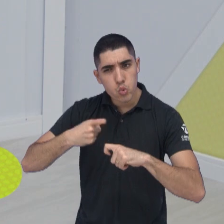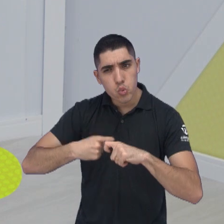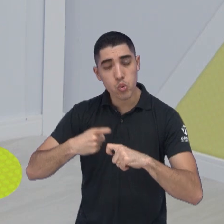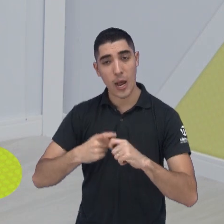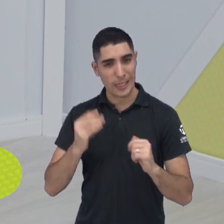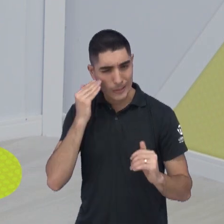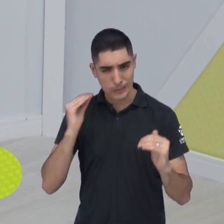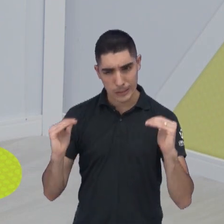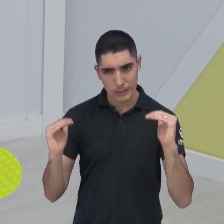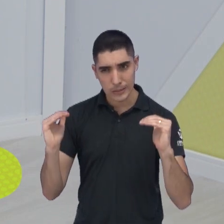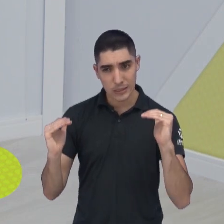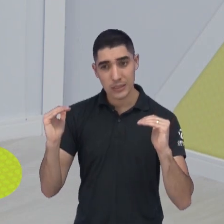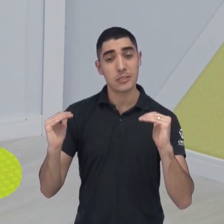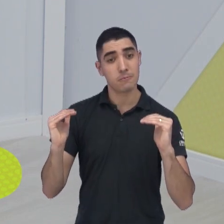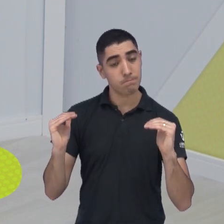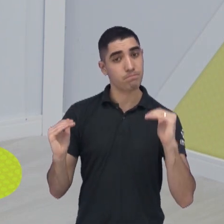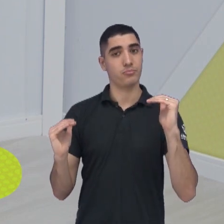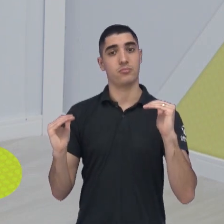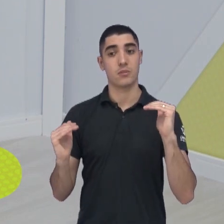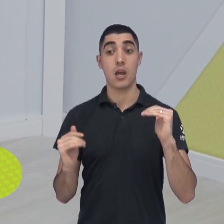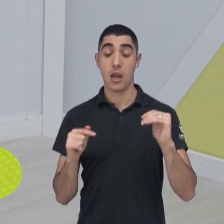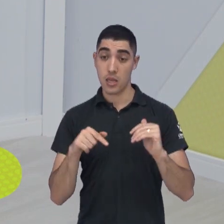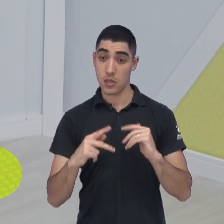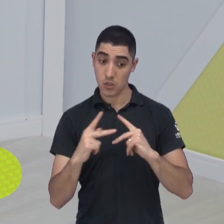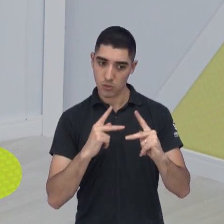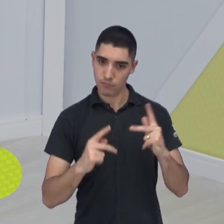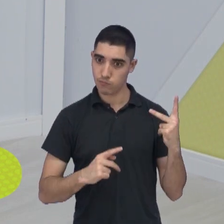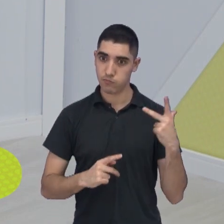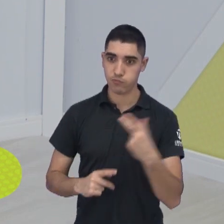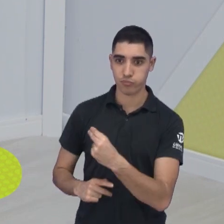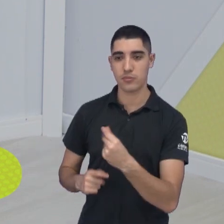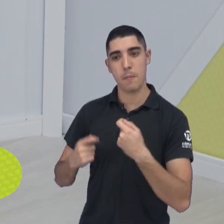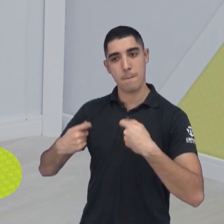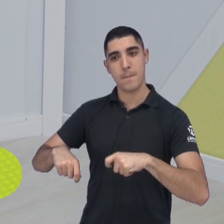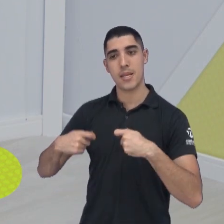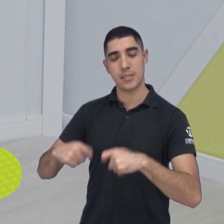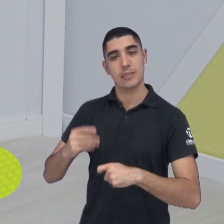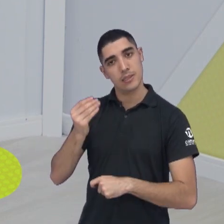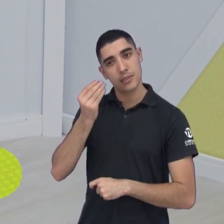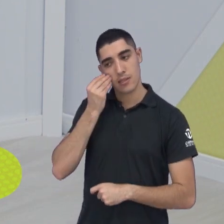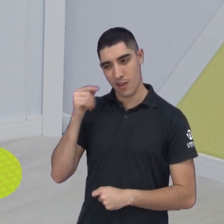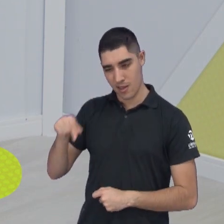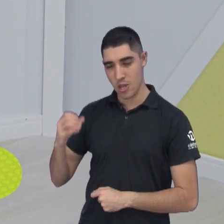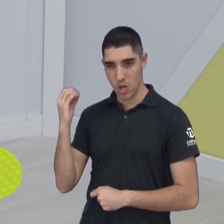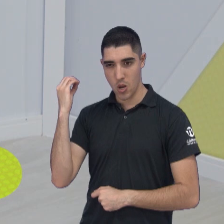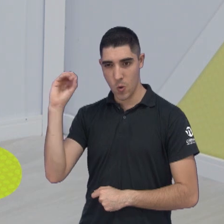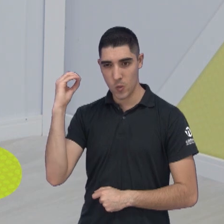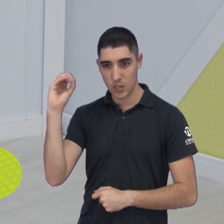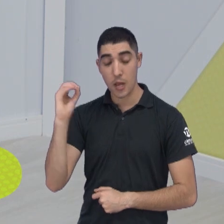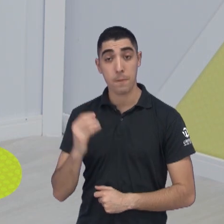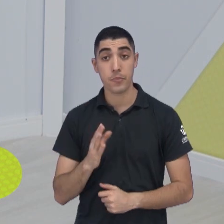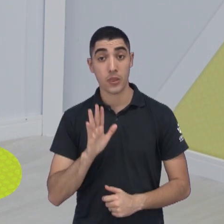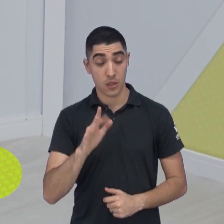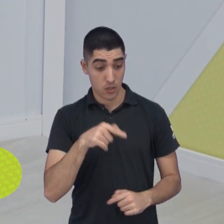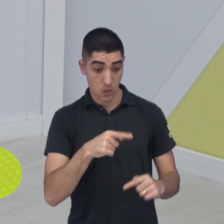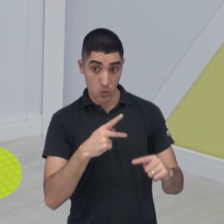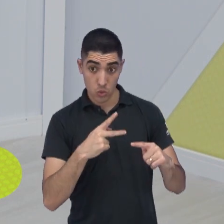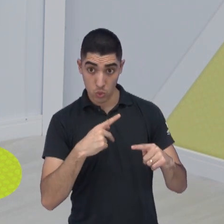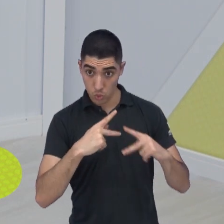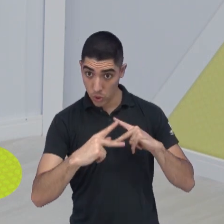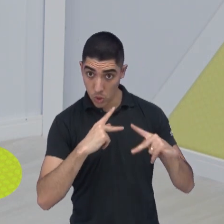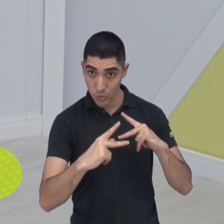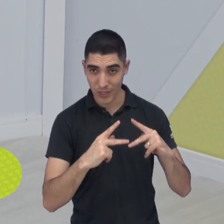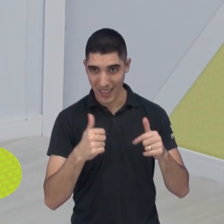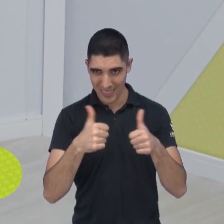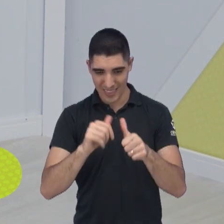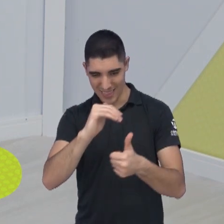se possível. Se não for possível, que seja pelo placar mínimo, mas que conquiste a vitória lá contra o Osasco, até porque o São José não está entre os 5